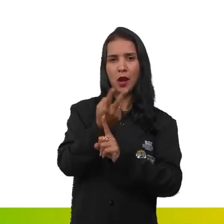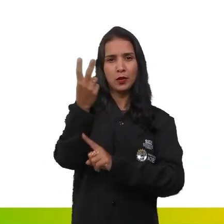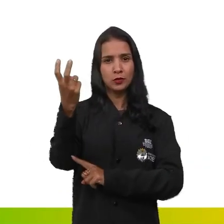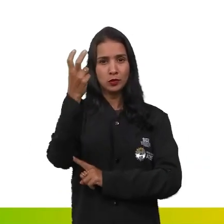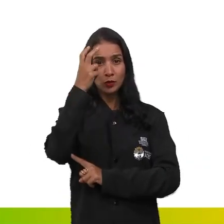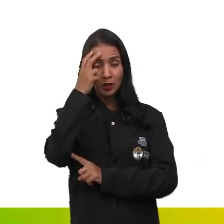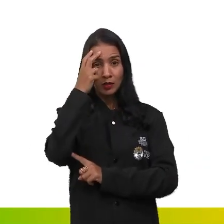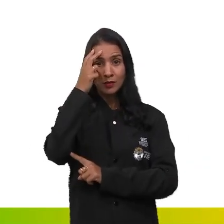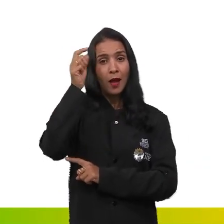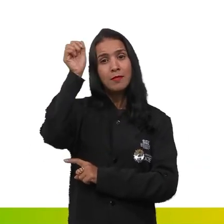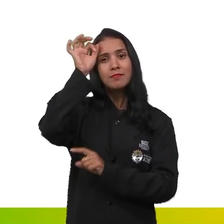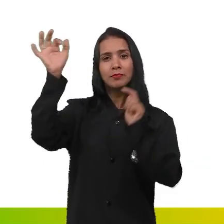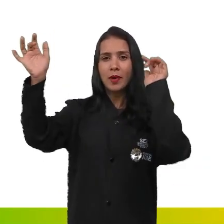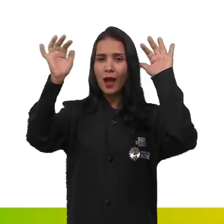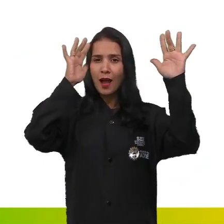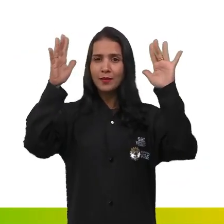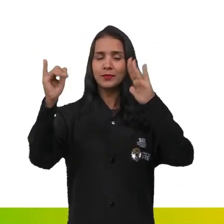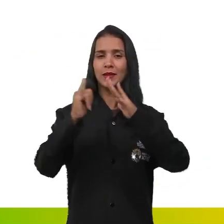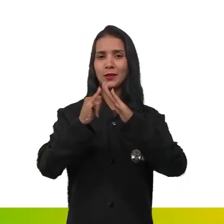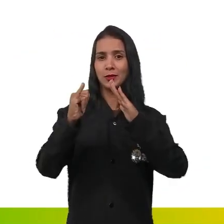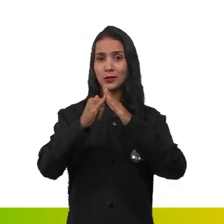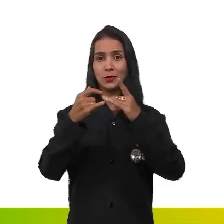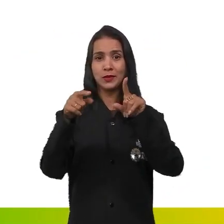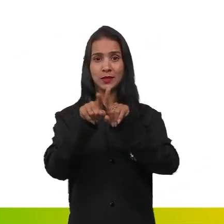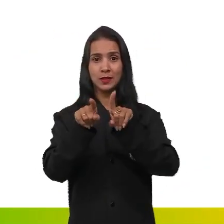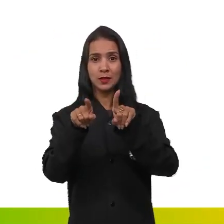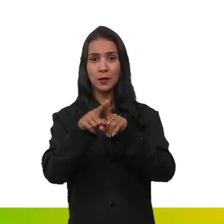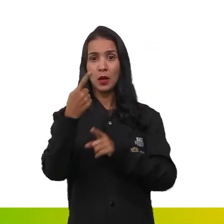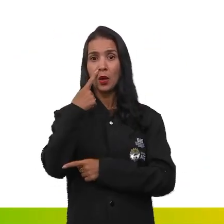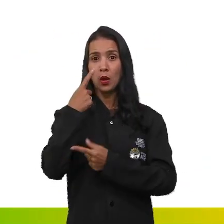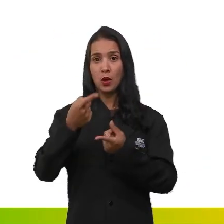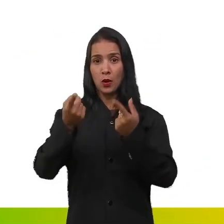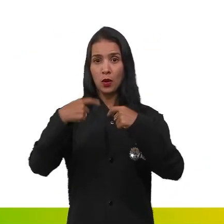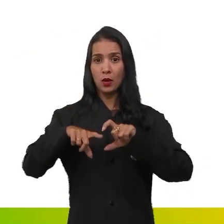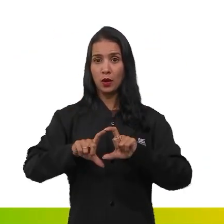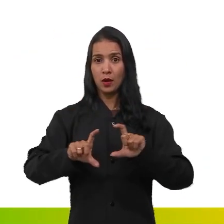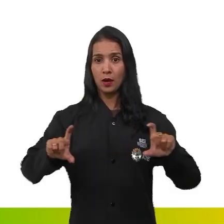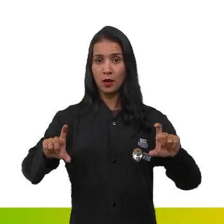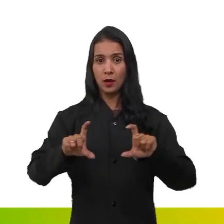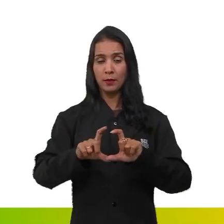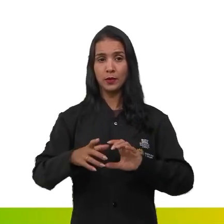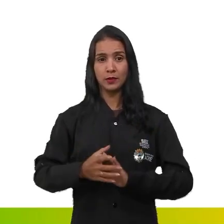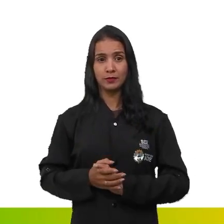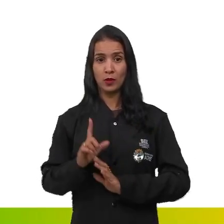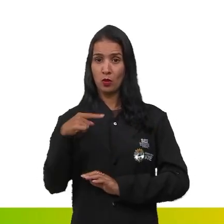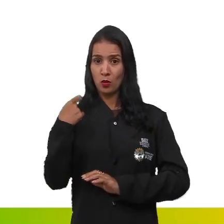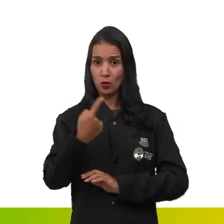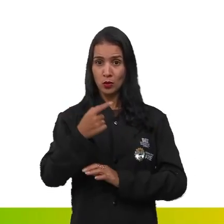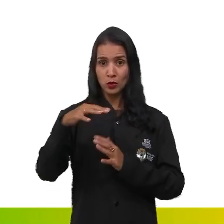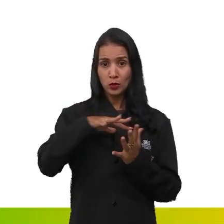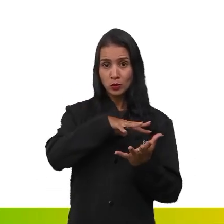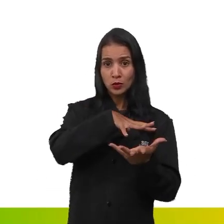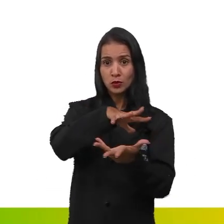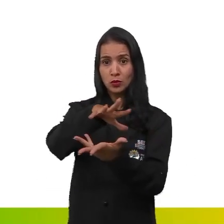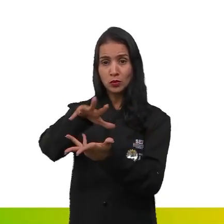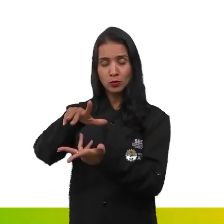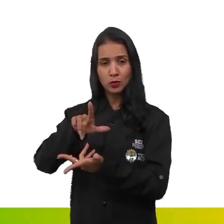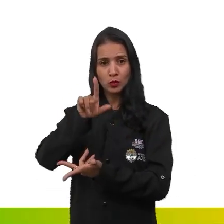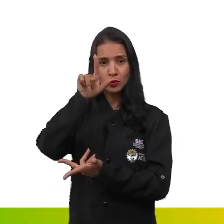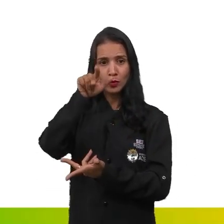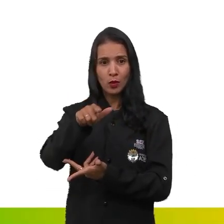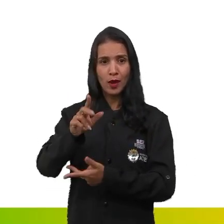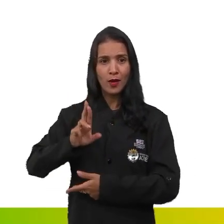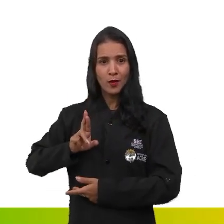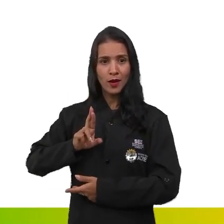pensamento, instituições. Observa aqui, olha, embaixo, o nosso mundo atual é reflexo vivo da cultura